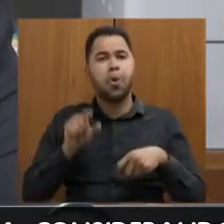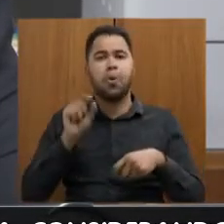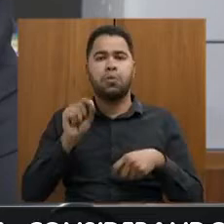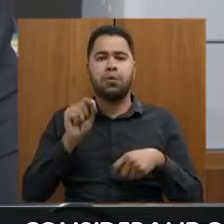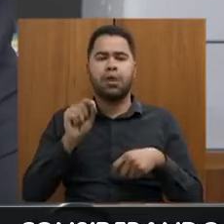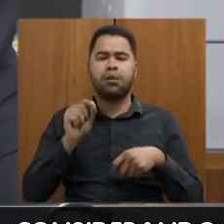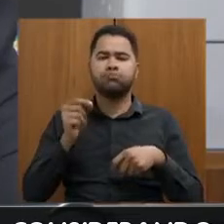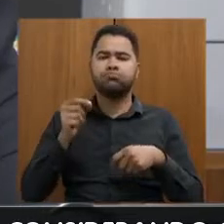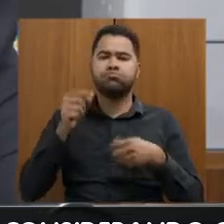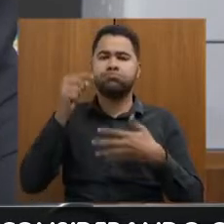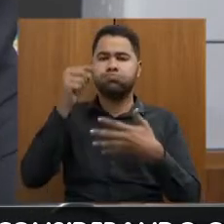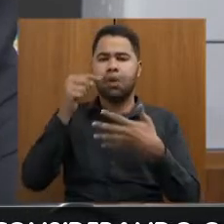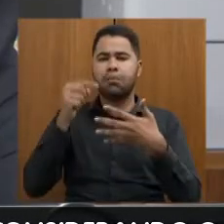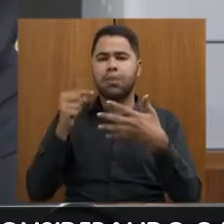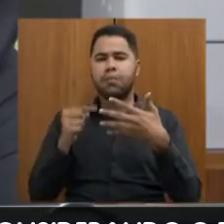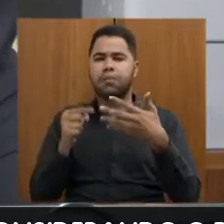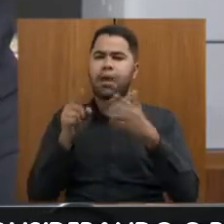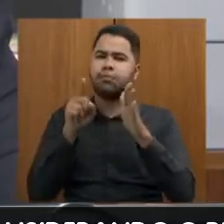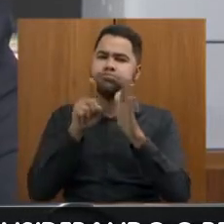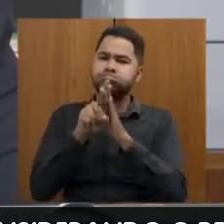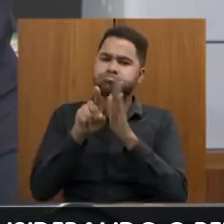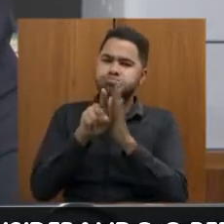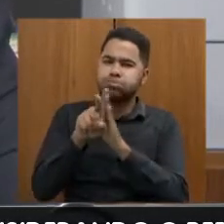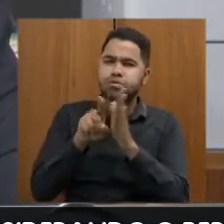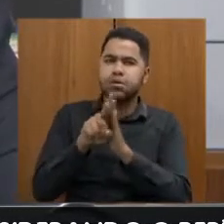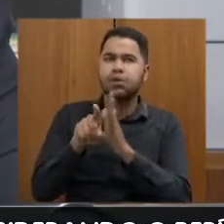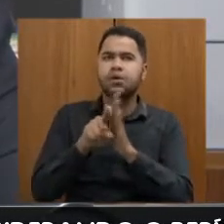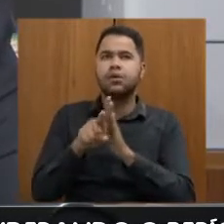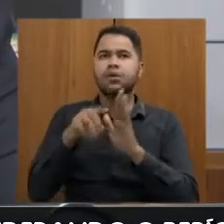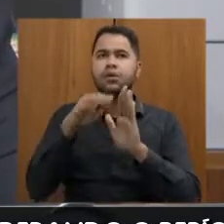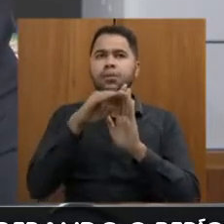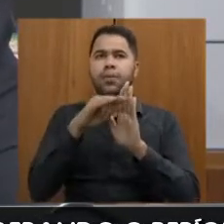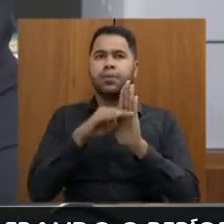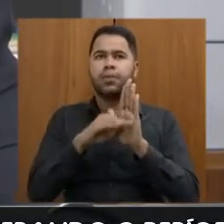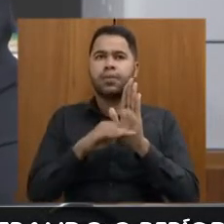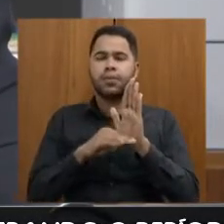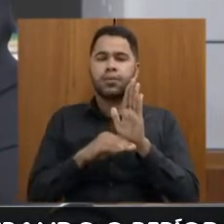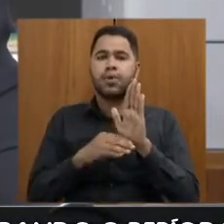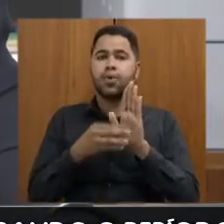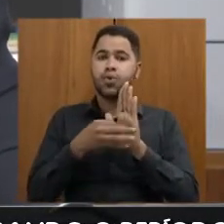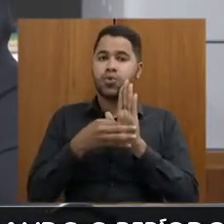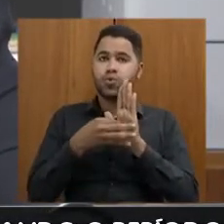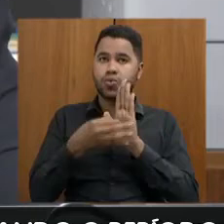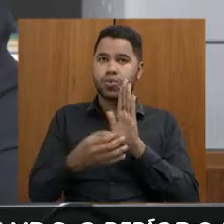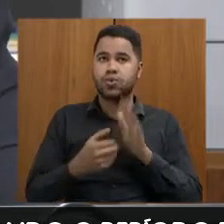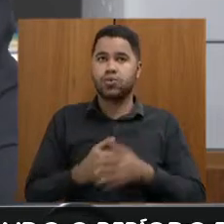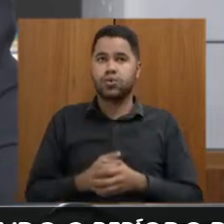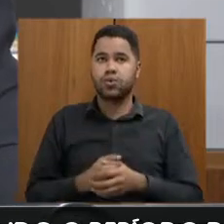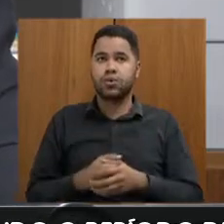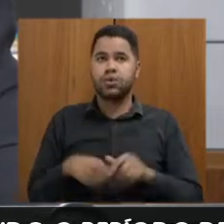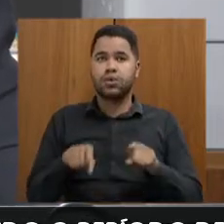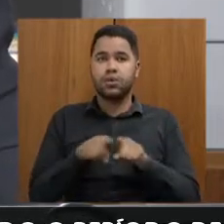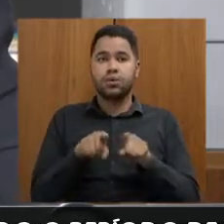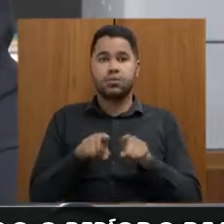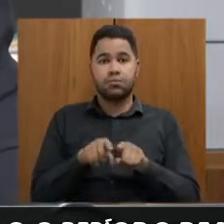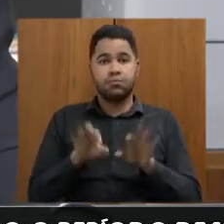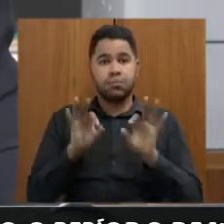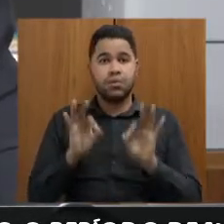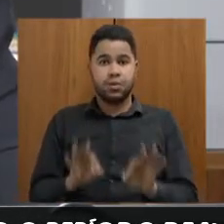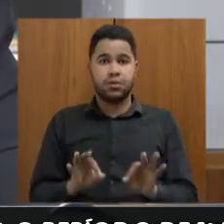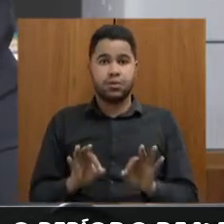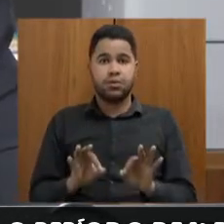estar fazendo seus questionamentos colocando as suas sugestões e tem dado muito certo